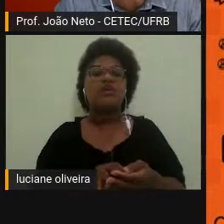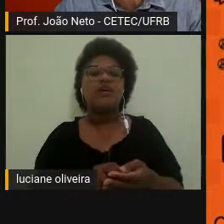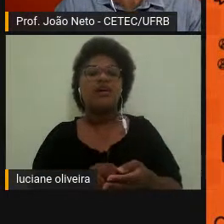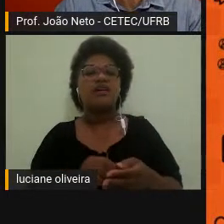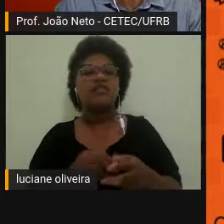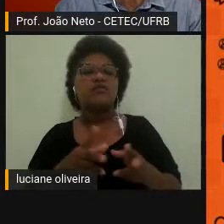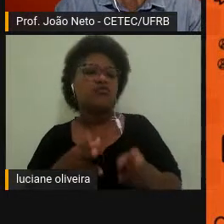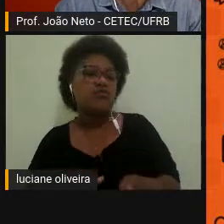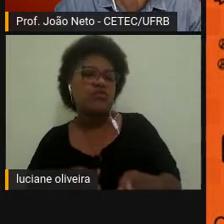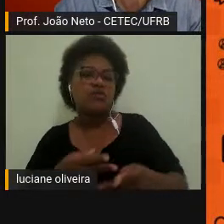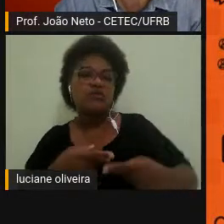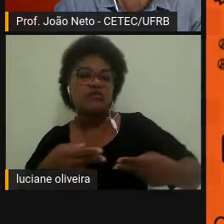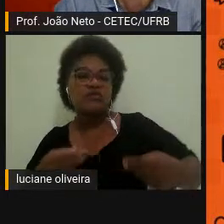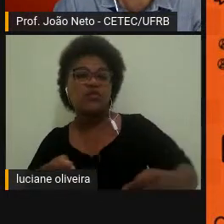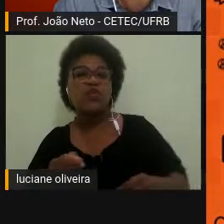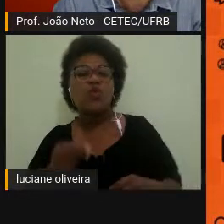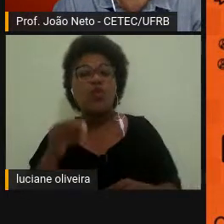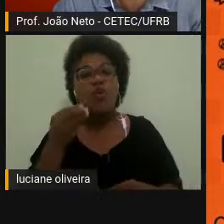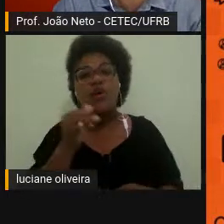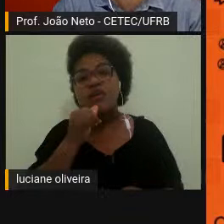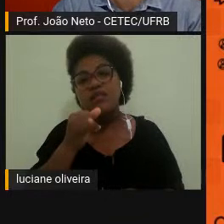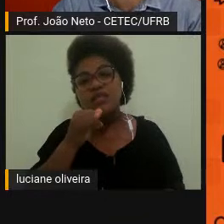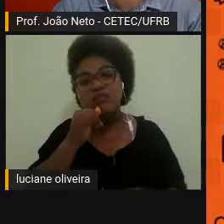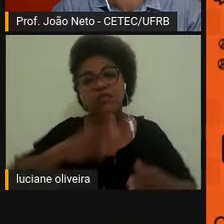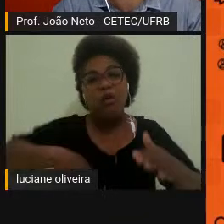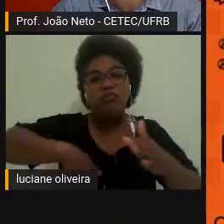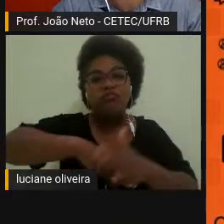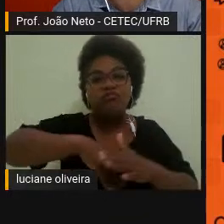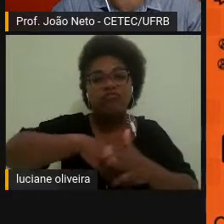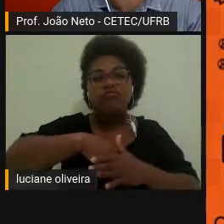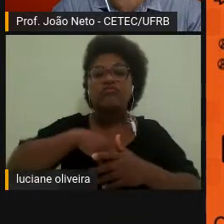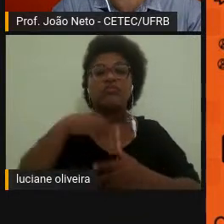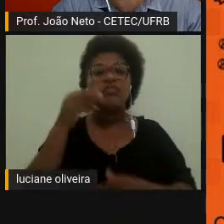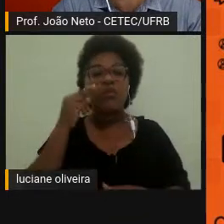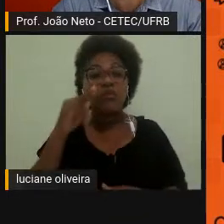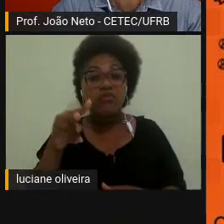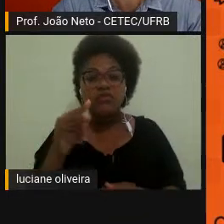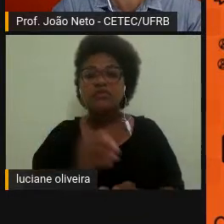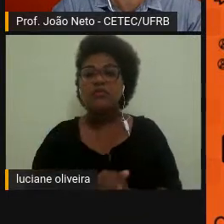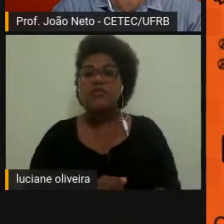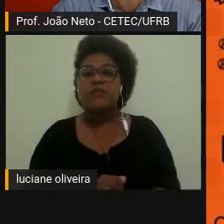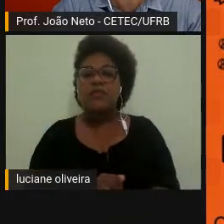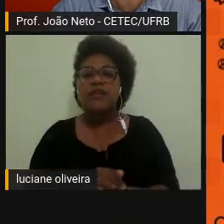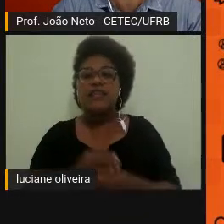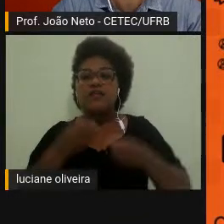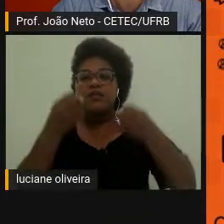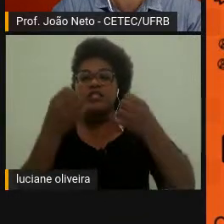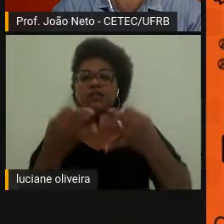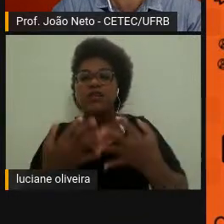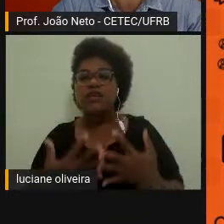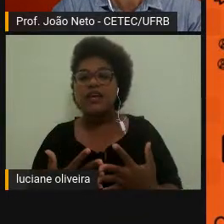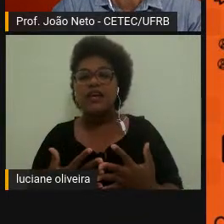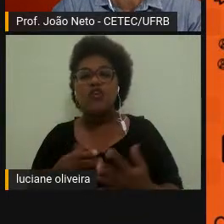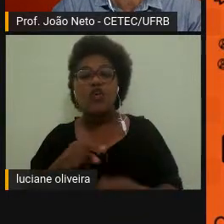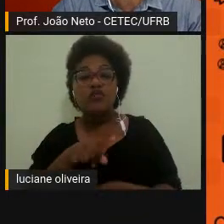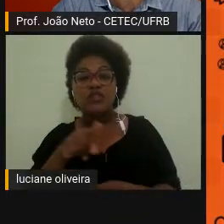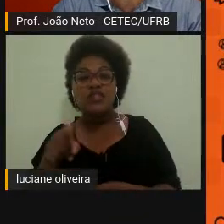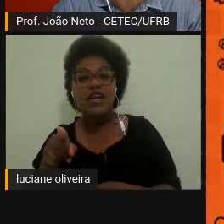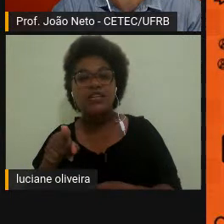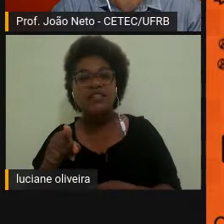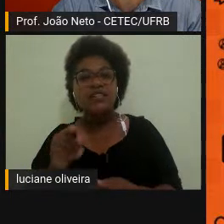Ah pois bem no eu comentei com vocês que no doutorado foi quando eu comecei a entrar no universo de acessibilidade